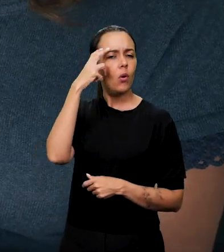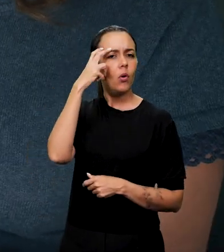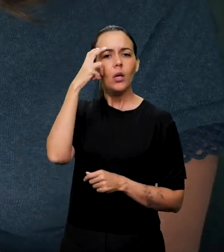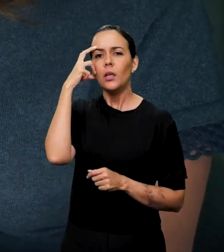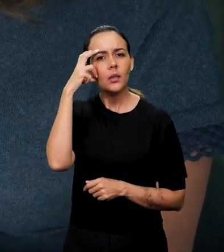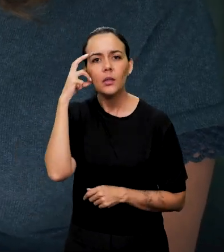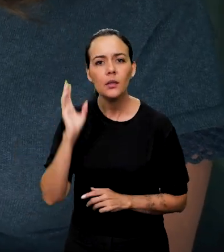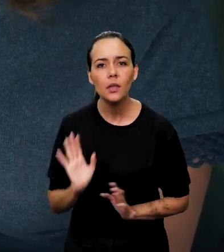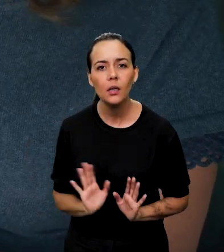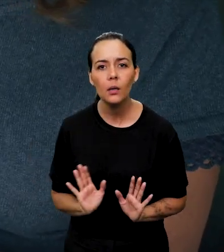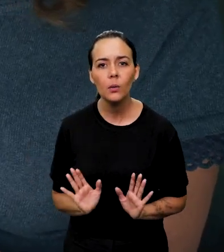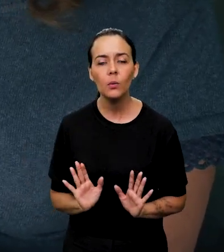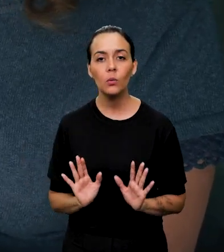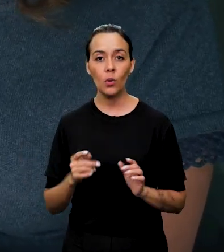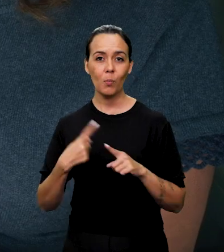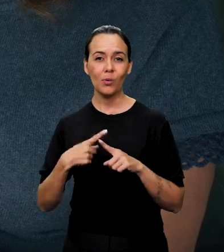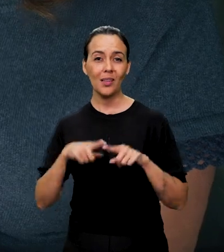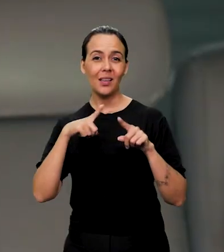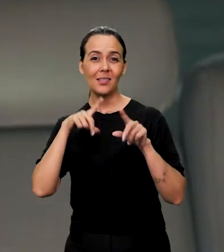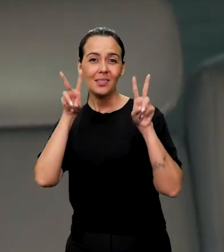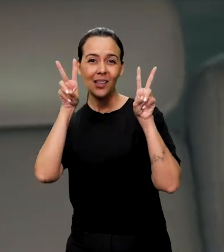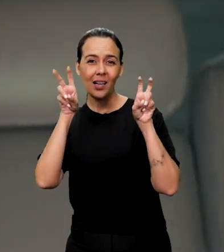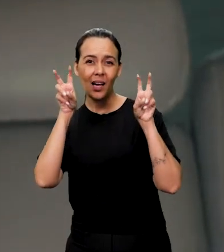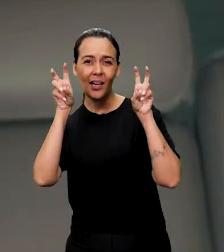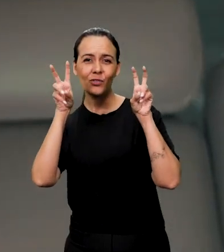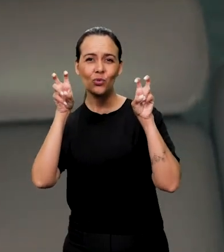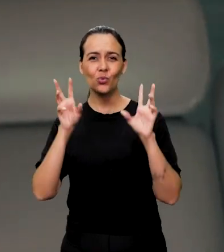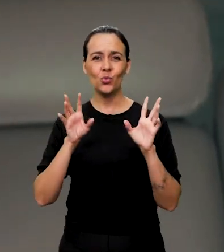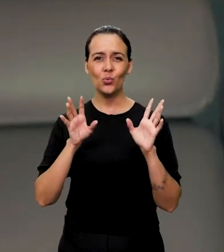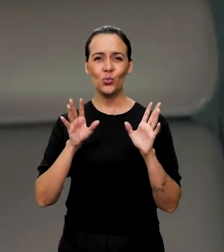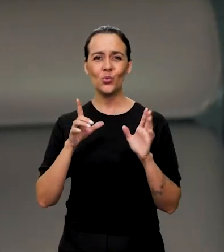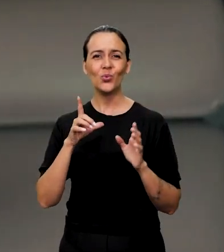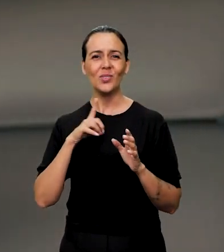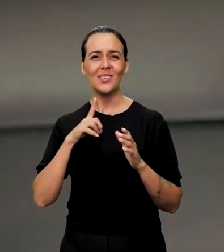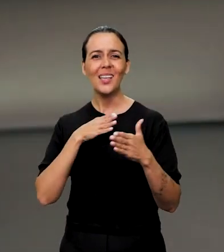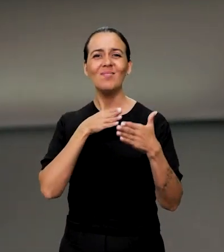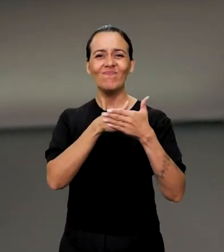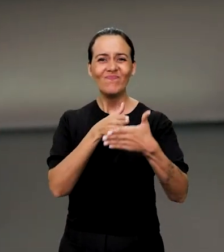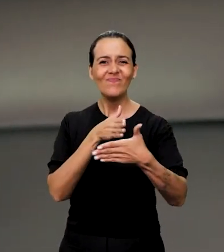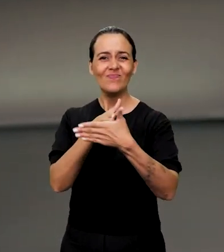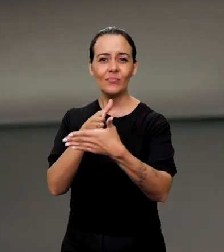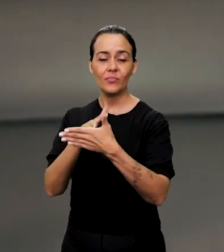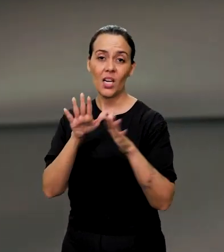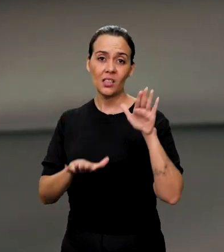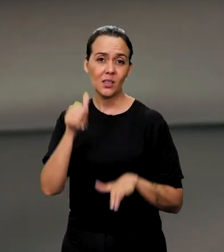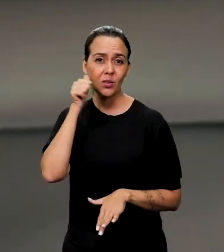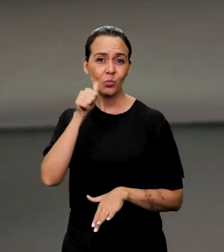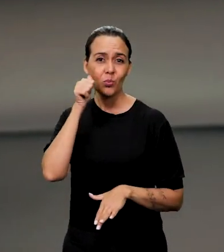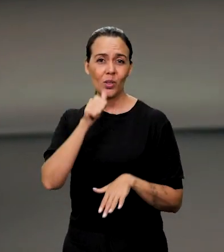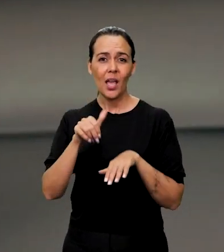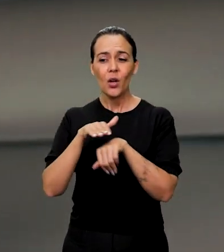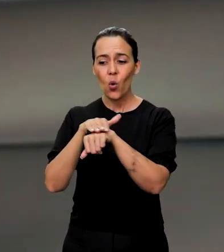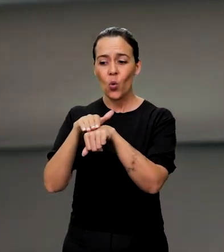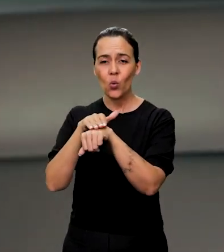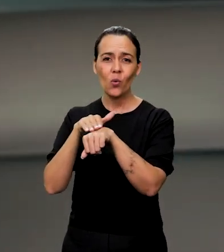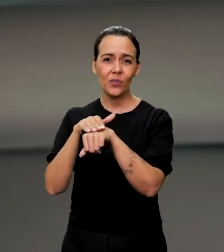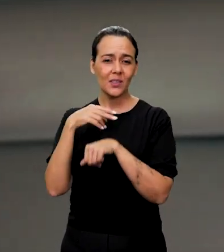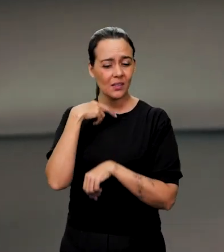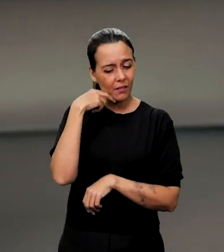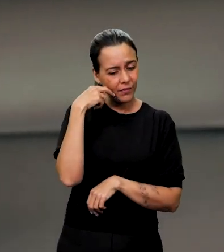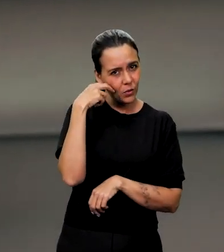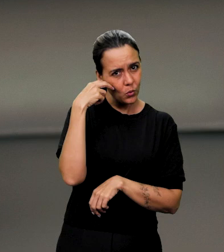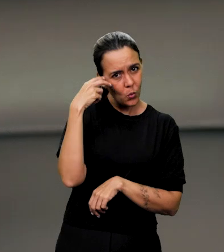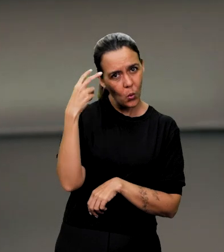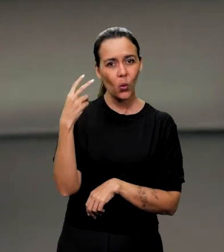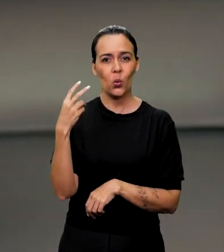é um assunto que tem muitos obstáculos. A mulher, ela sente vergonha de falar com o seu parceiro sobre esse assunto. Sente vergonha de falar com o seu médico.